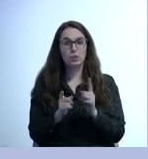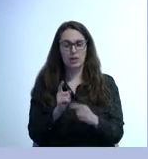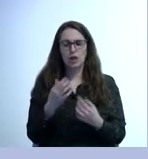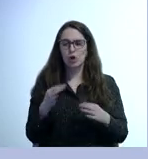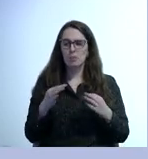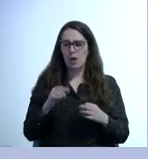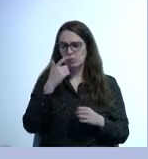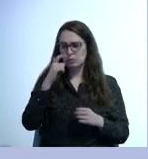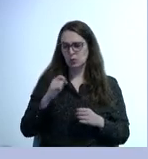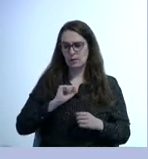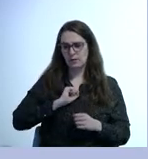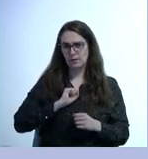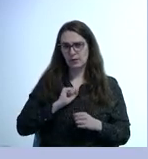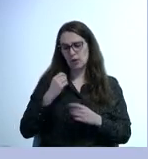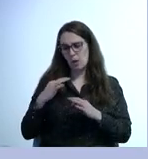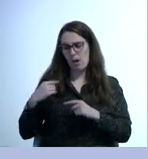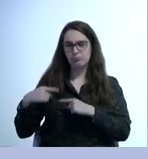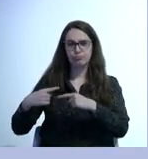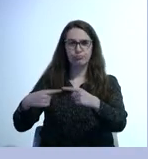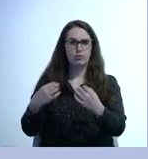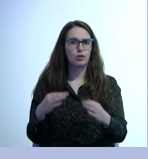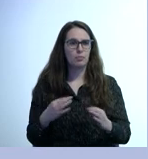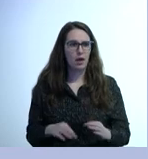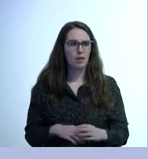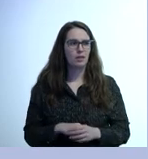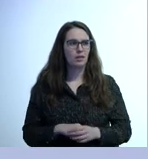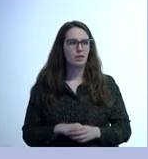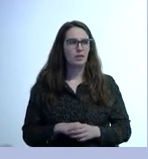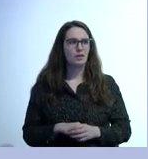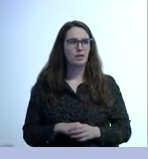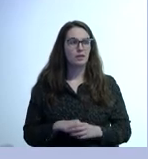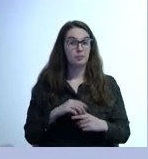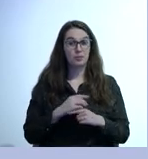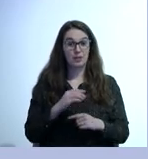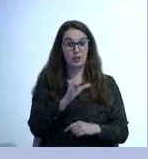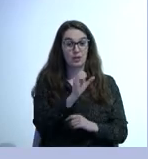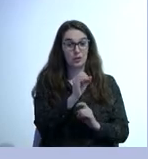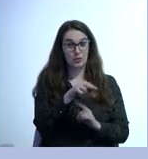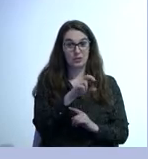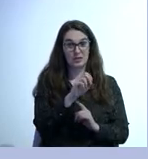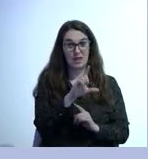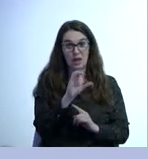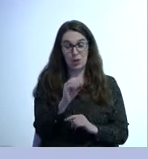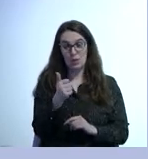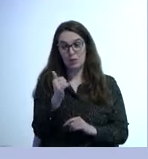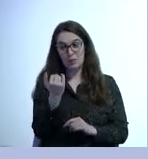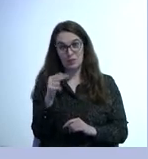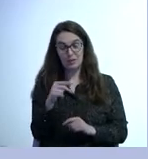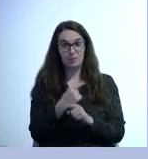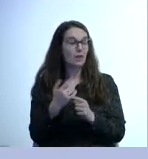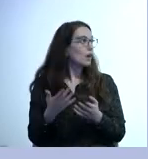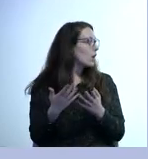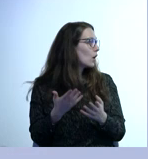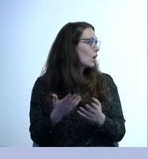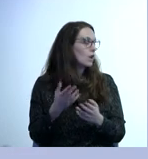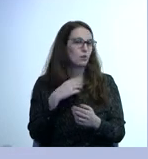como o meu se produza em Portugal. Enfim, o próprio Gonçalo Birne, inclusivamente, agora que nesta fase